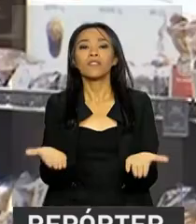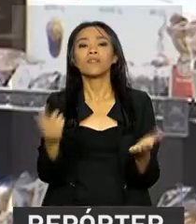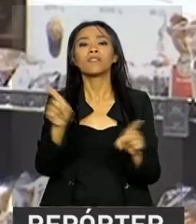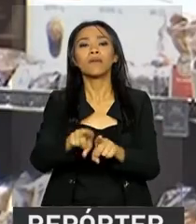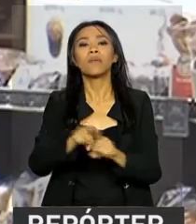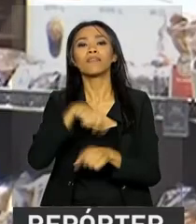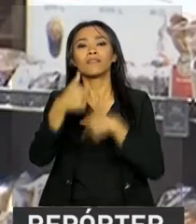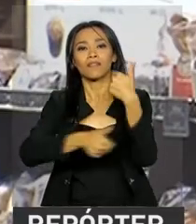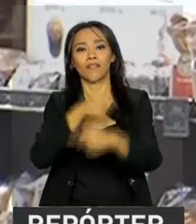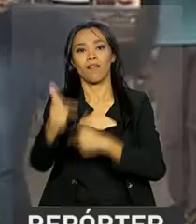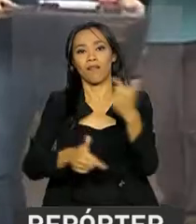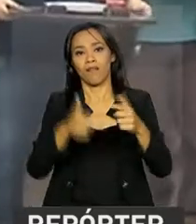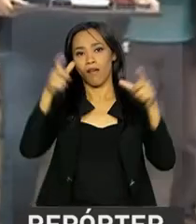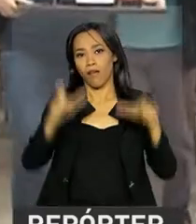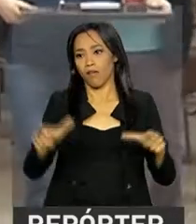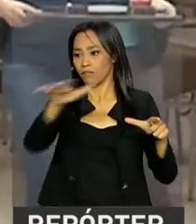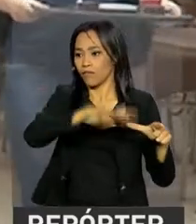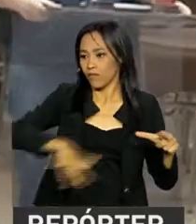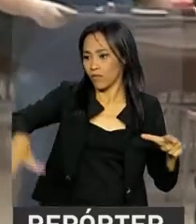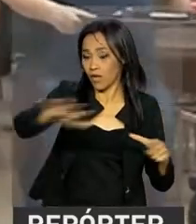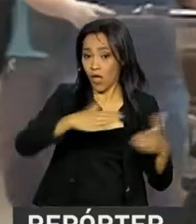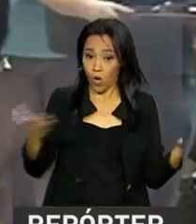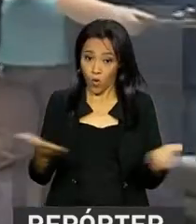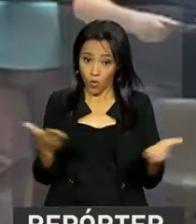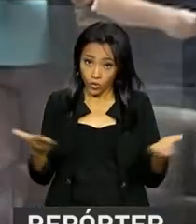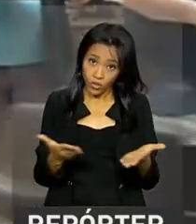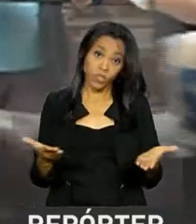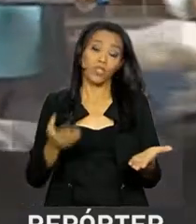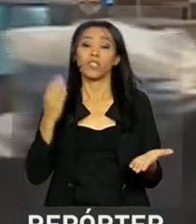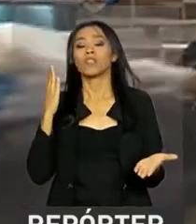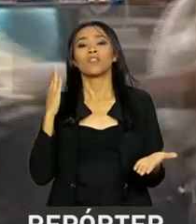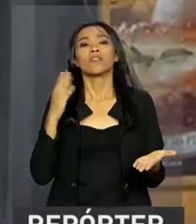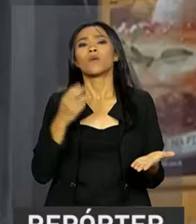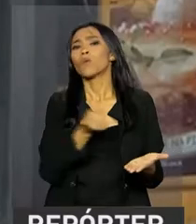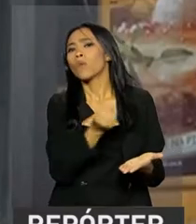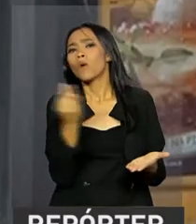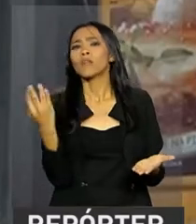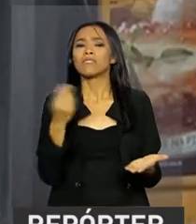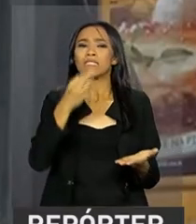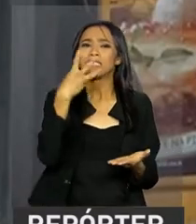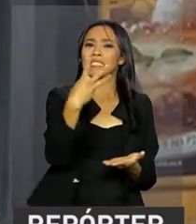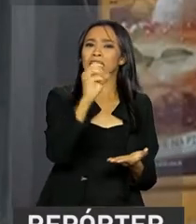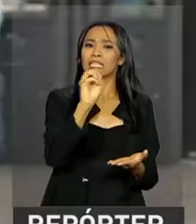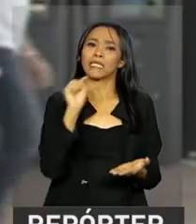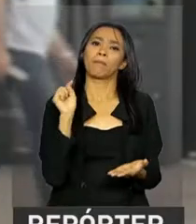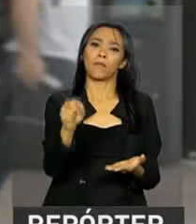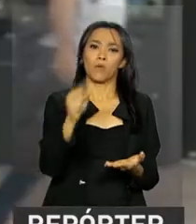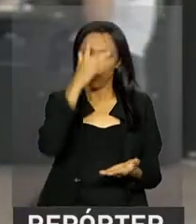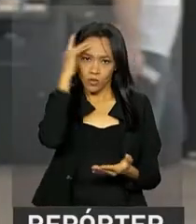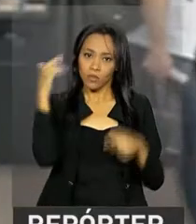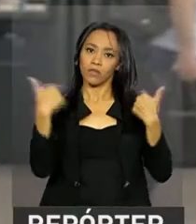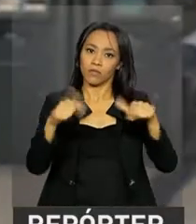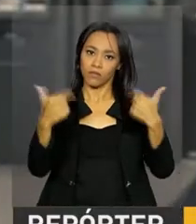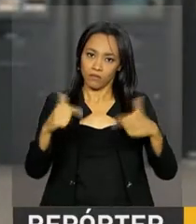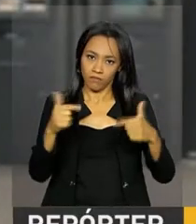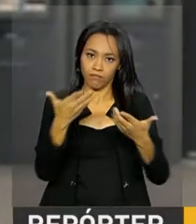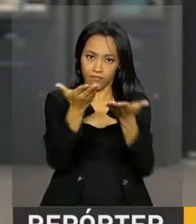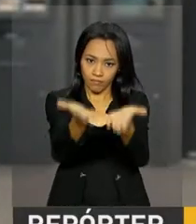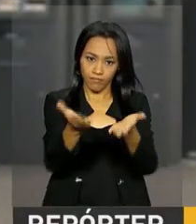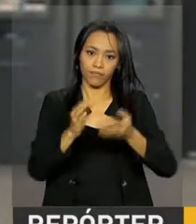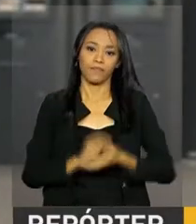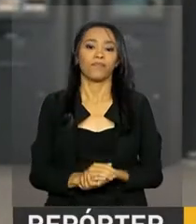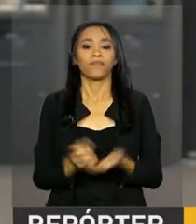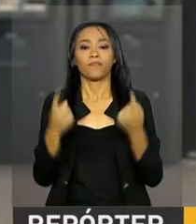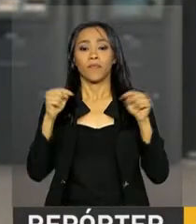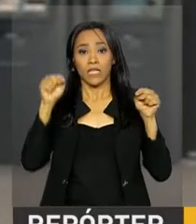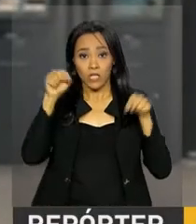trabalho para a região hoje o terminal emprega direta e indiretamente 30 mil pessoas toda essa mudança num espaço